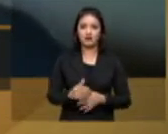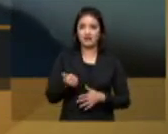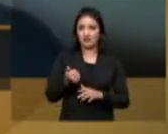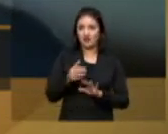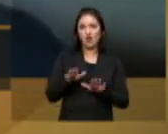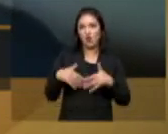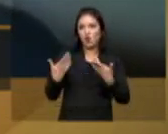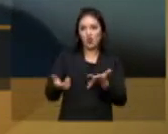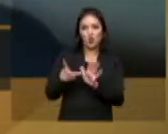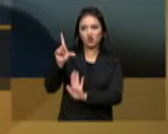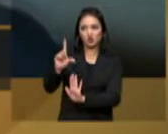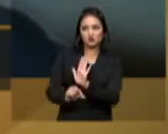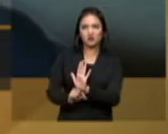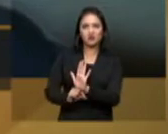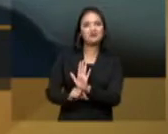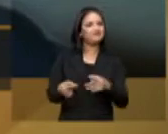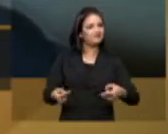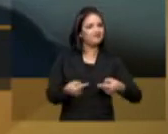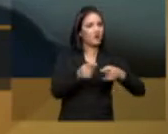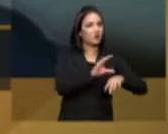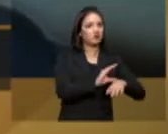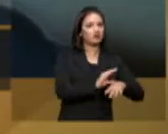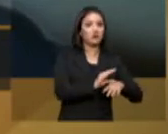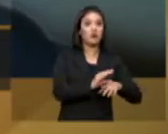constitucional. Se aumenta, é